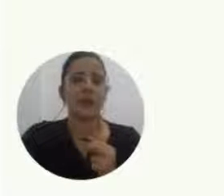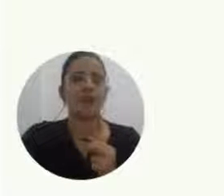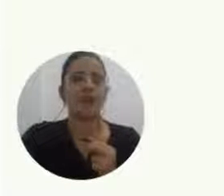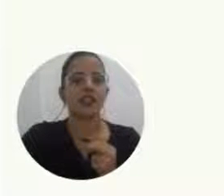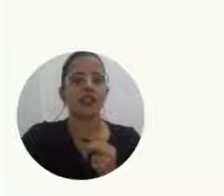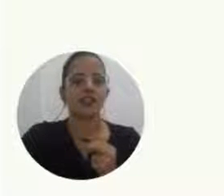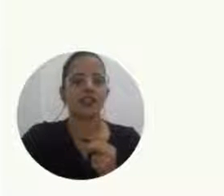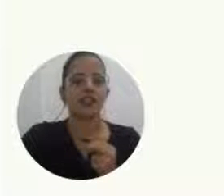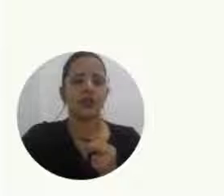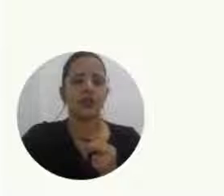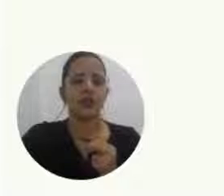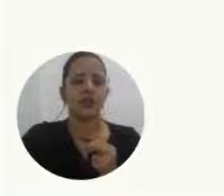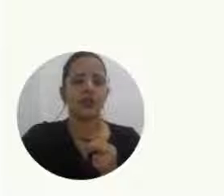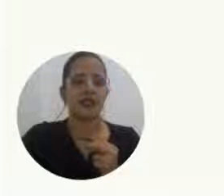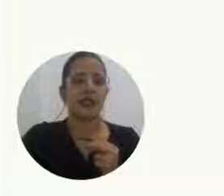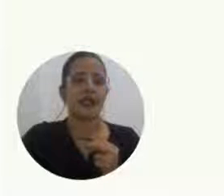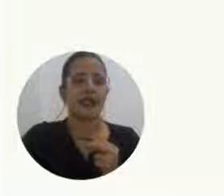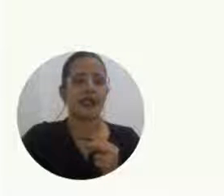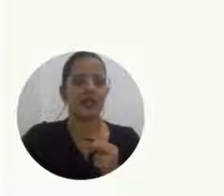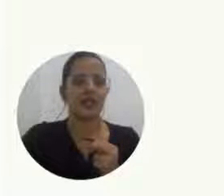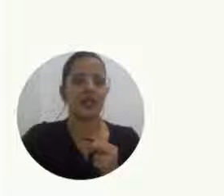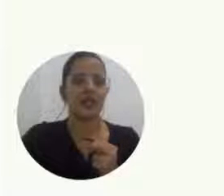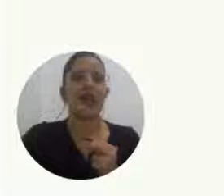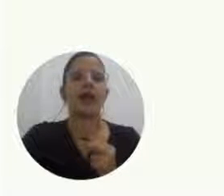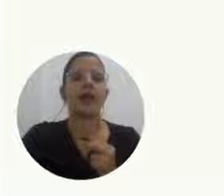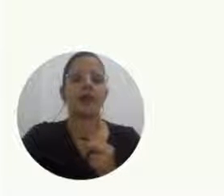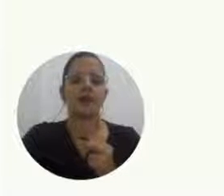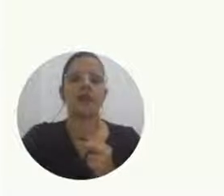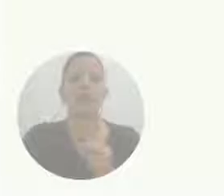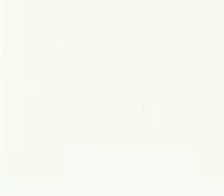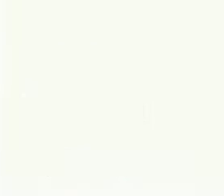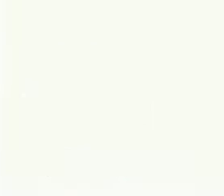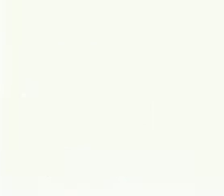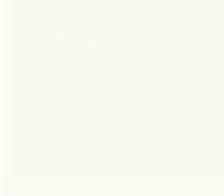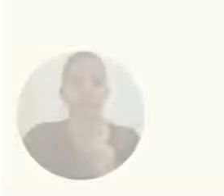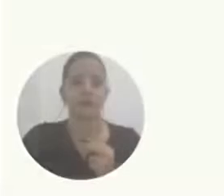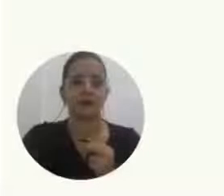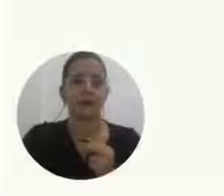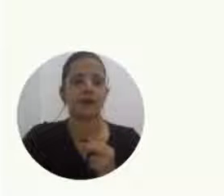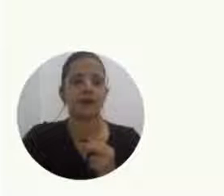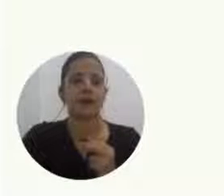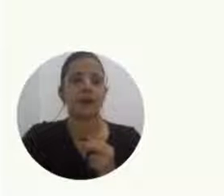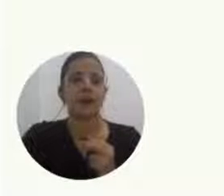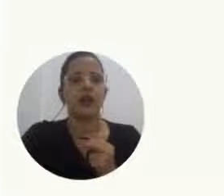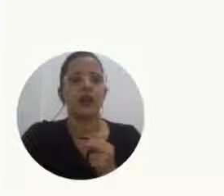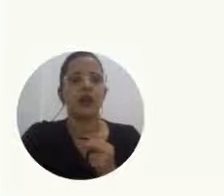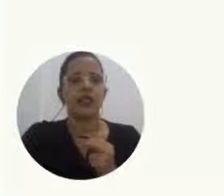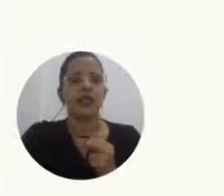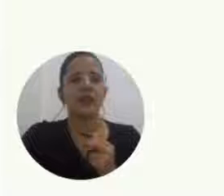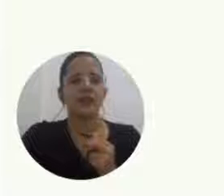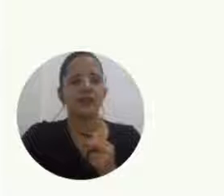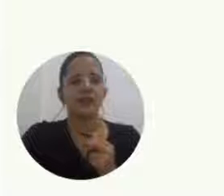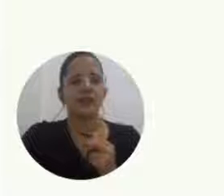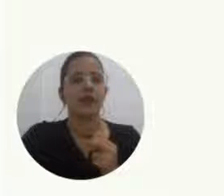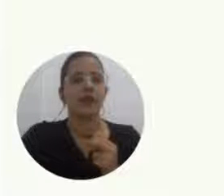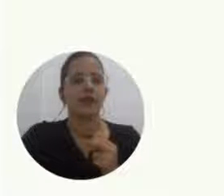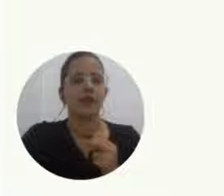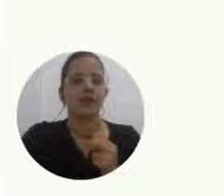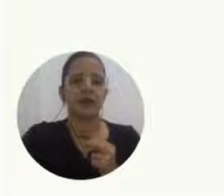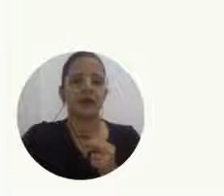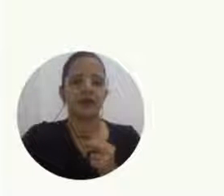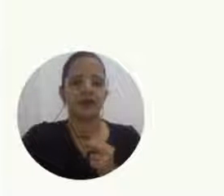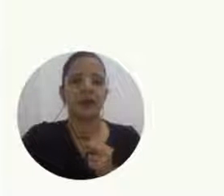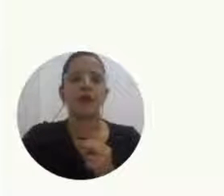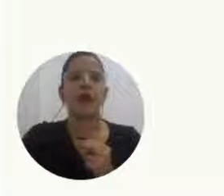respostas. Você já observou torneiras ou bacias sanitárias interditadas? A maioria falou que sim. Você tem conhecimento sobre